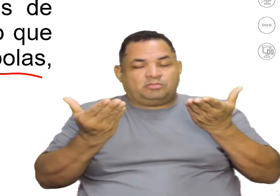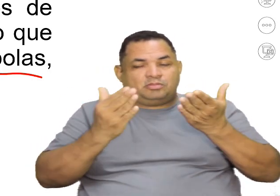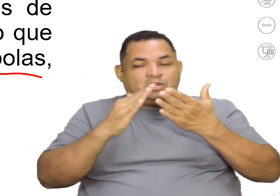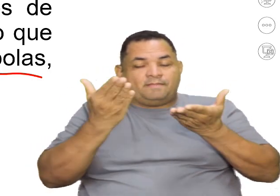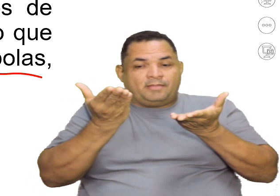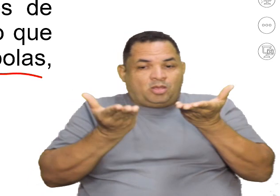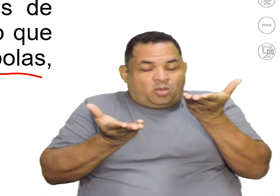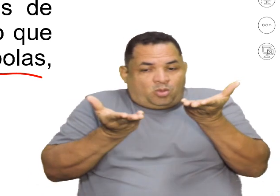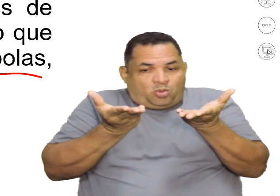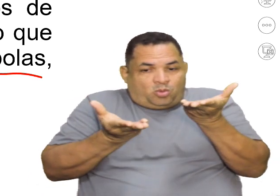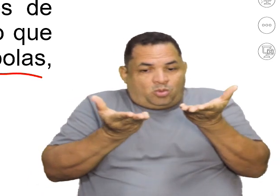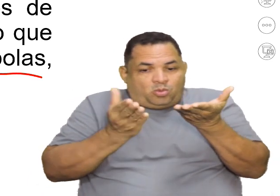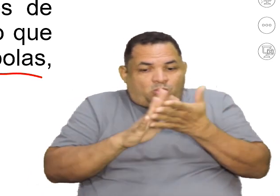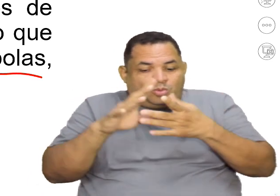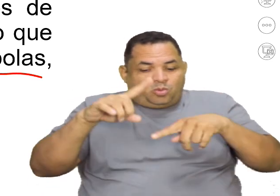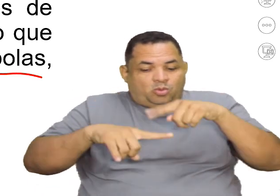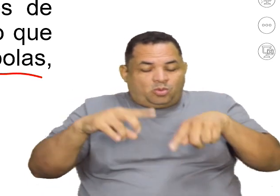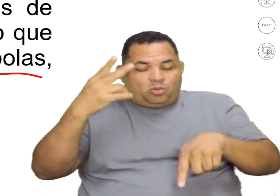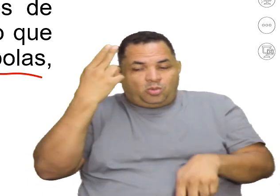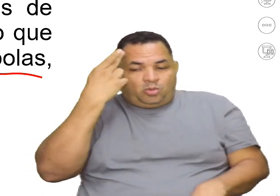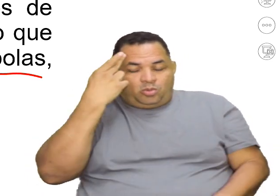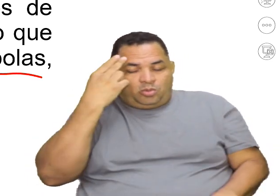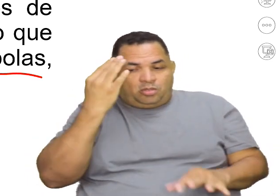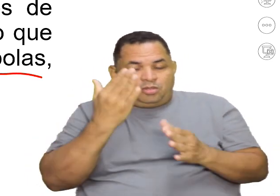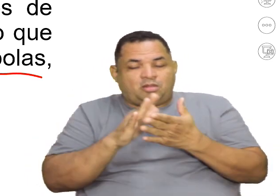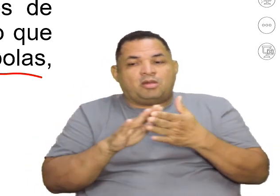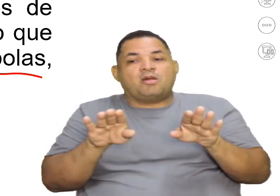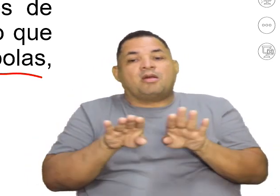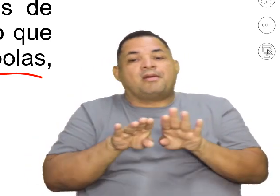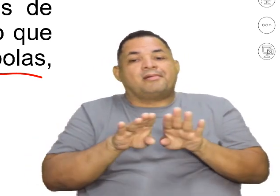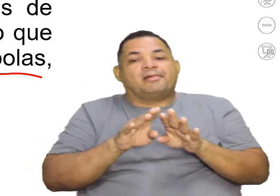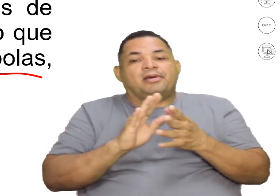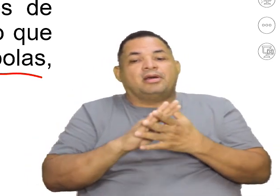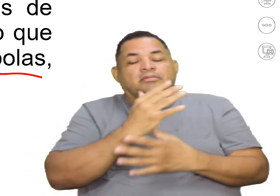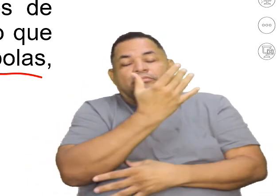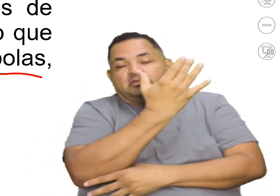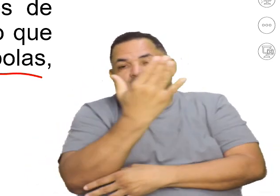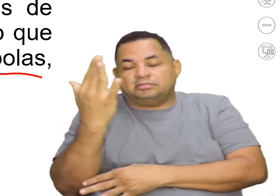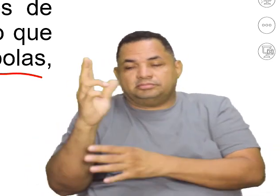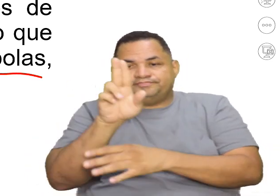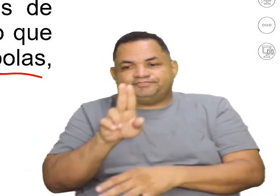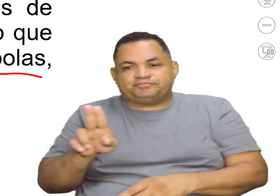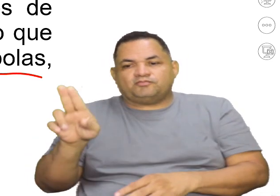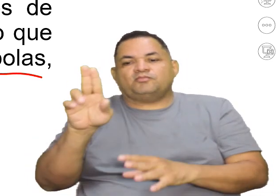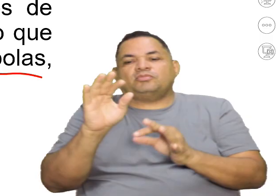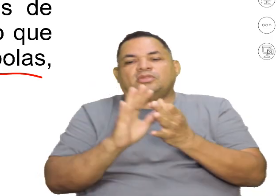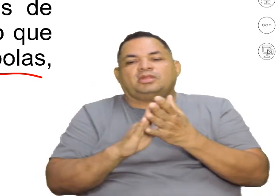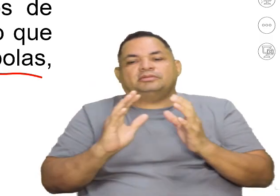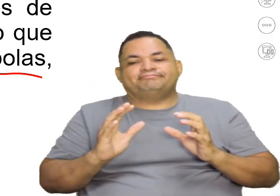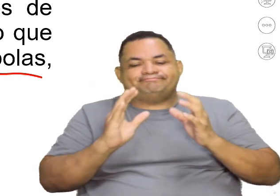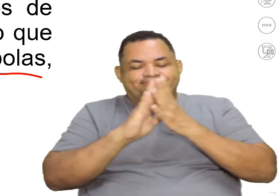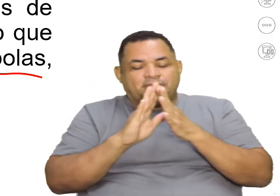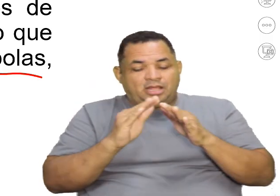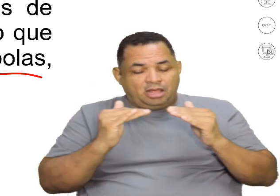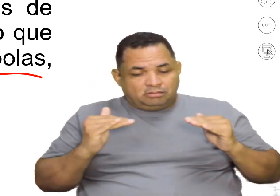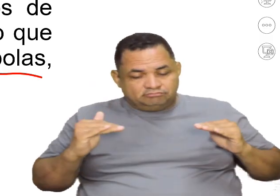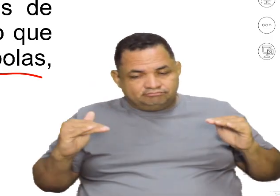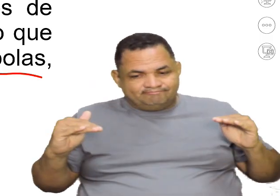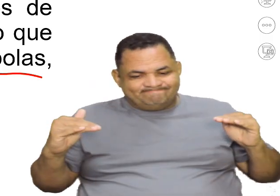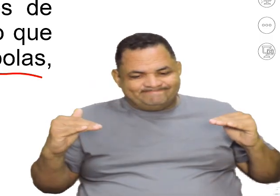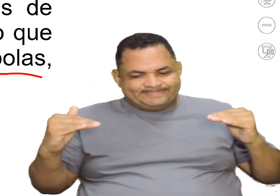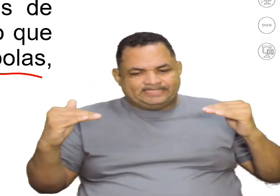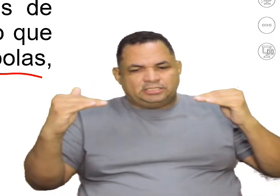o equilíbrio dos recursos naturais, ou seja, a natureza é usada de forma equilibrada,